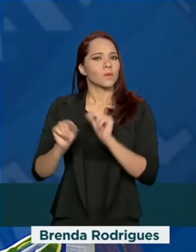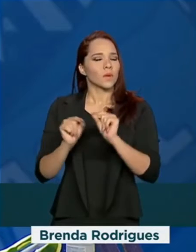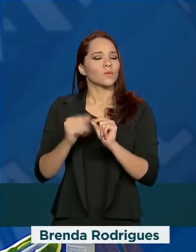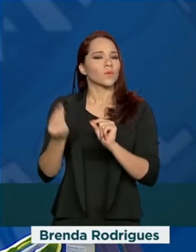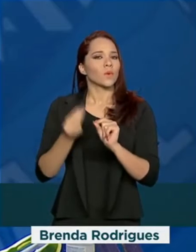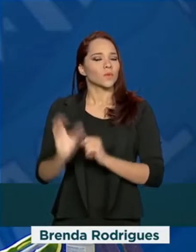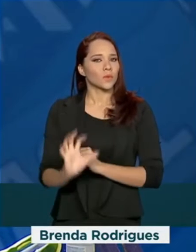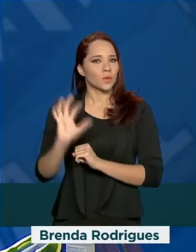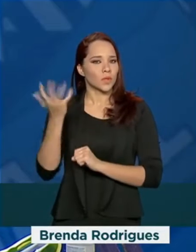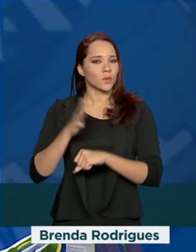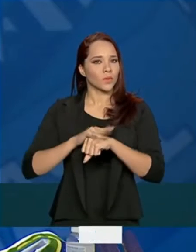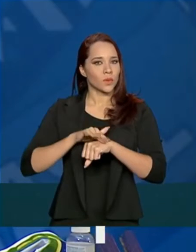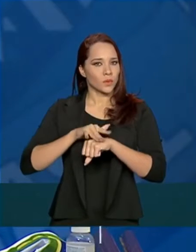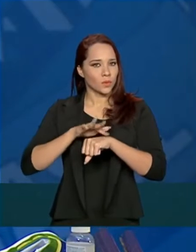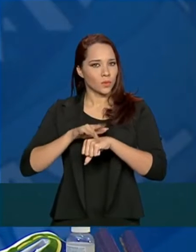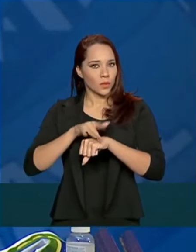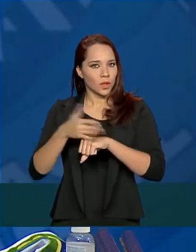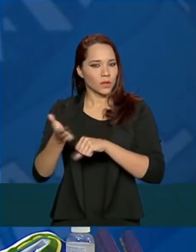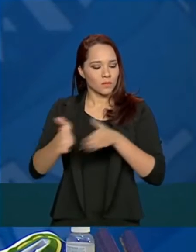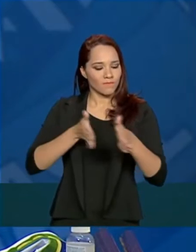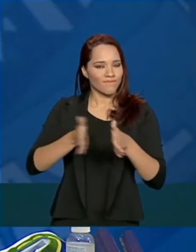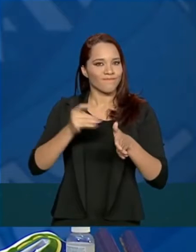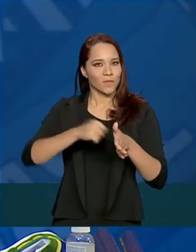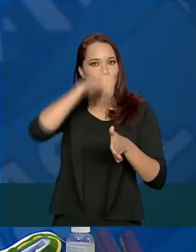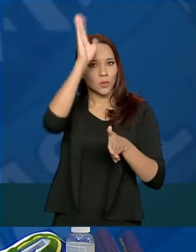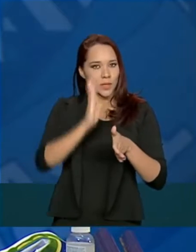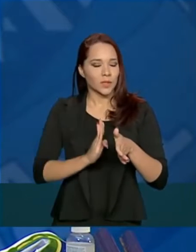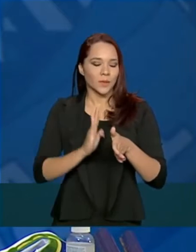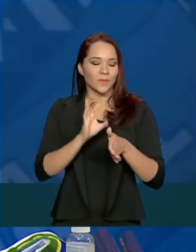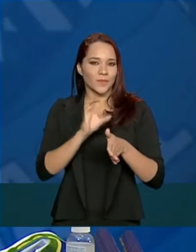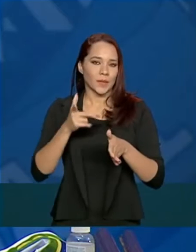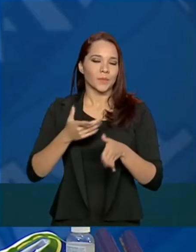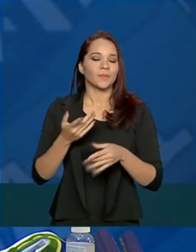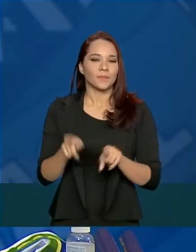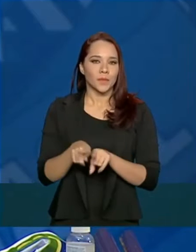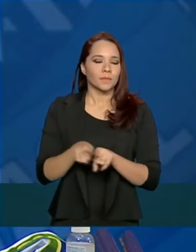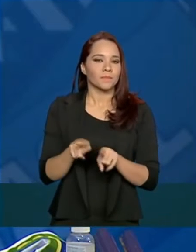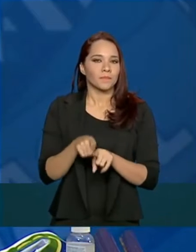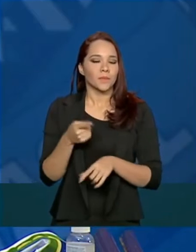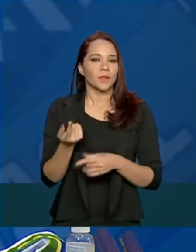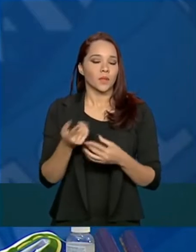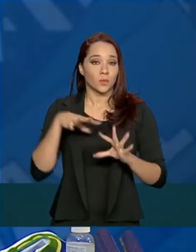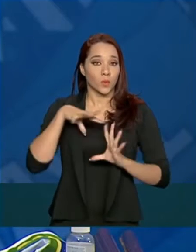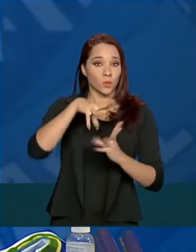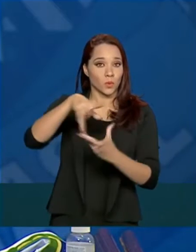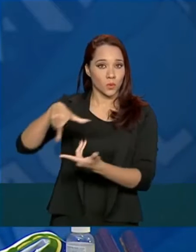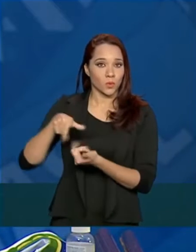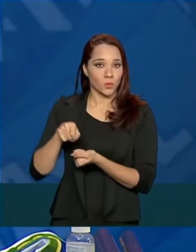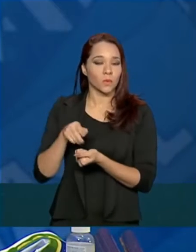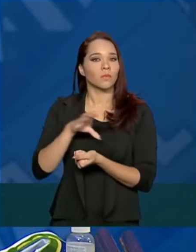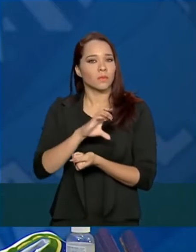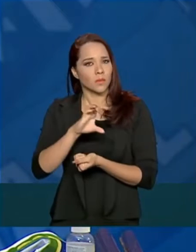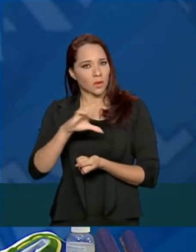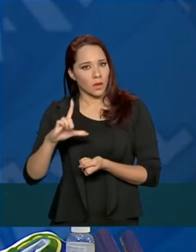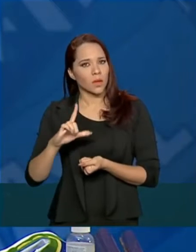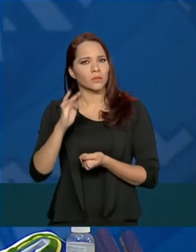situação epidemiológica da Covid-19 no Brasil, pelo óbvio, e como também no mundo. Mas claro que a gente